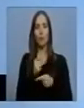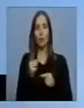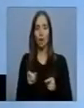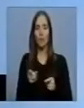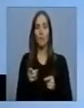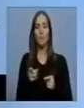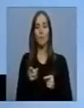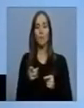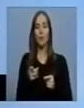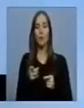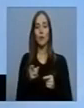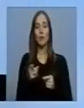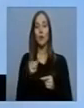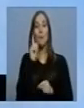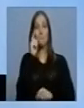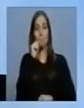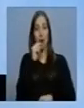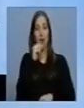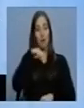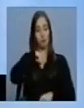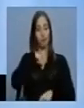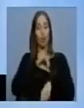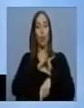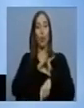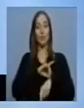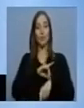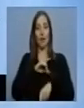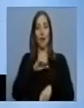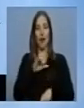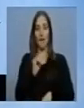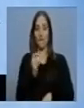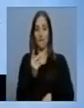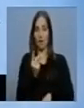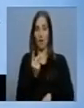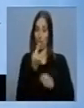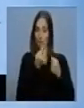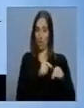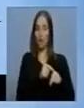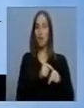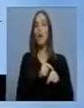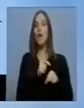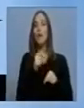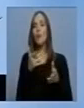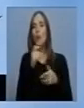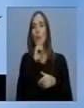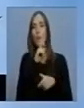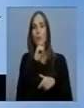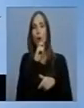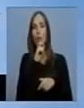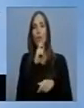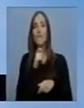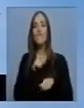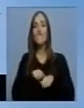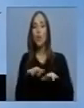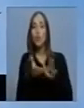sendo o pai portador do vírus do hpv como era o caso é possível retirar essa vírus através